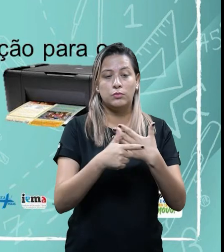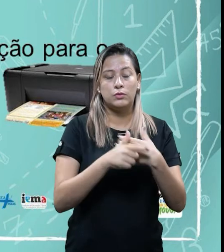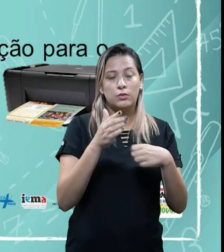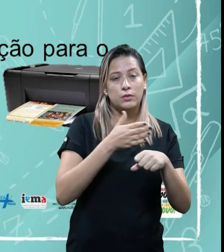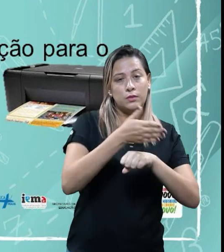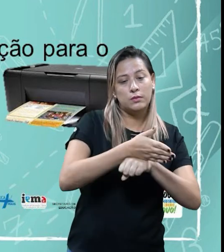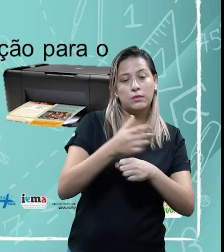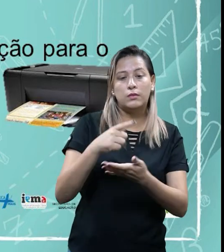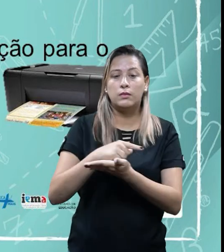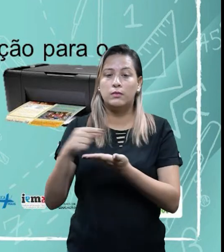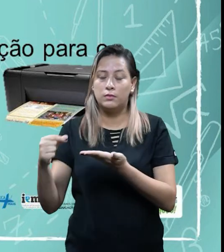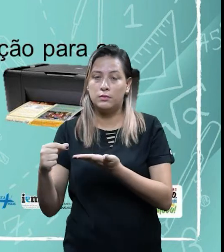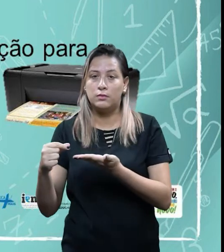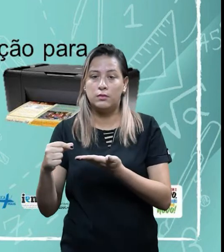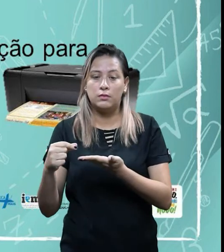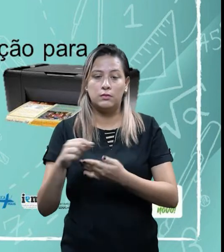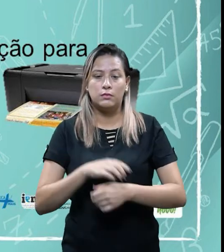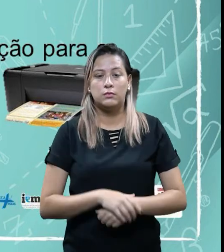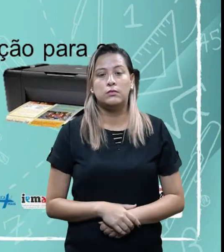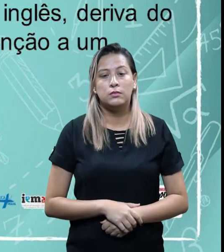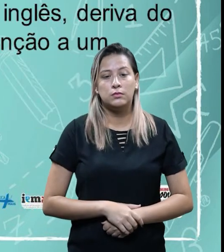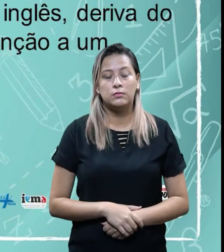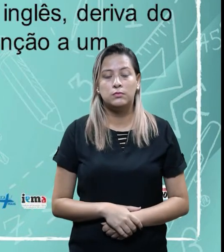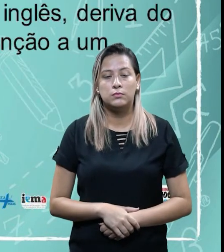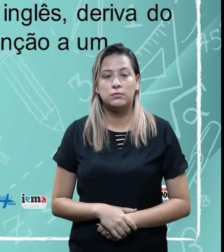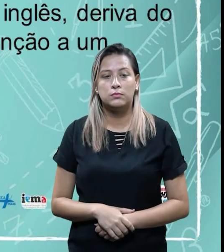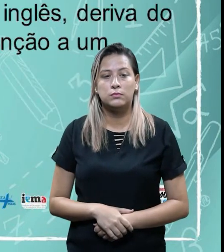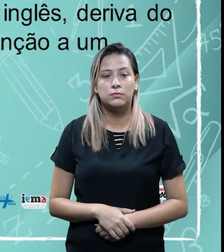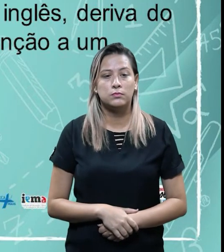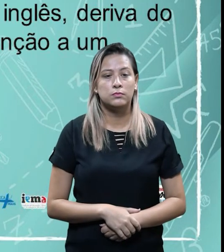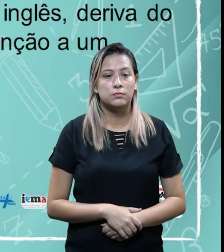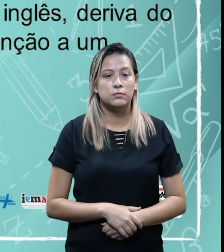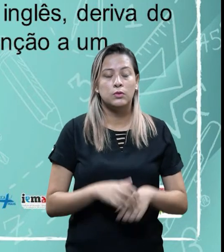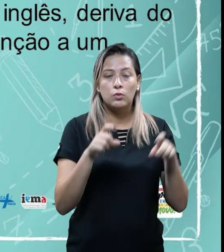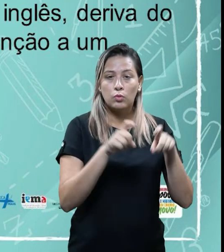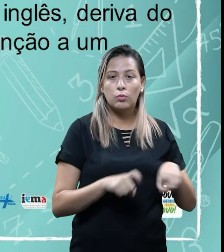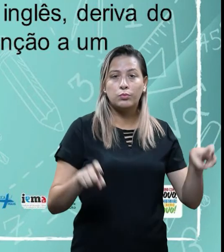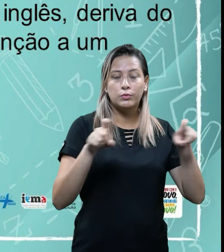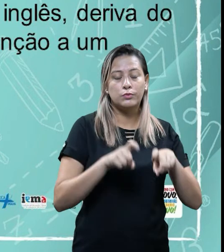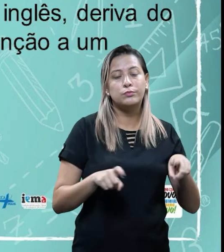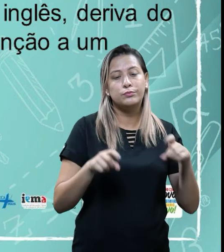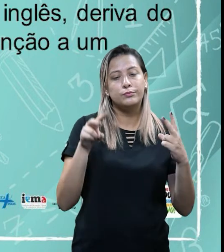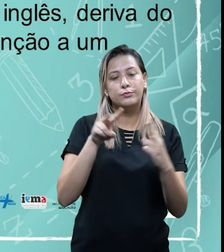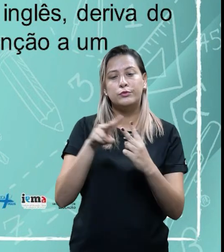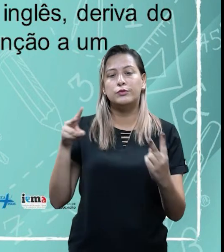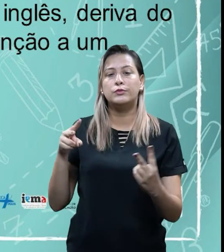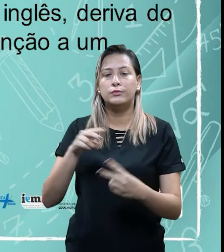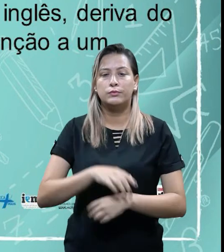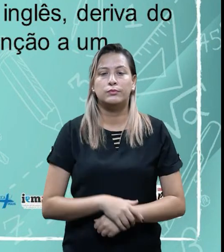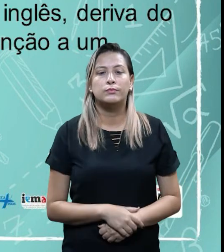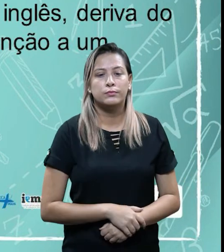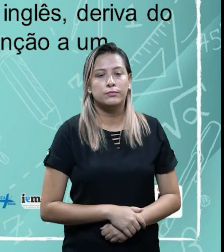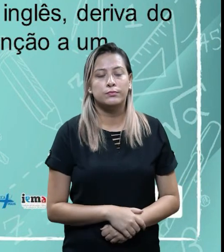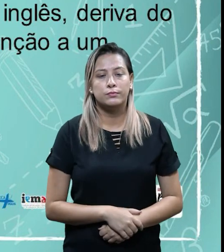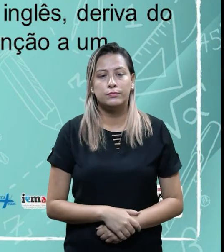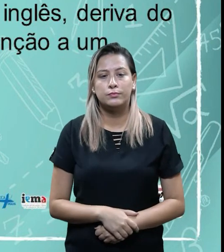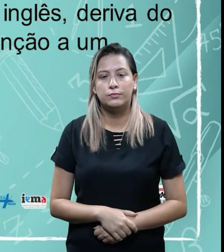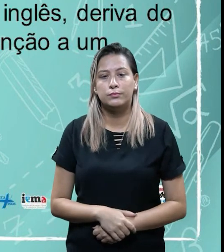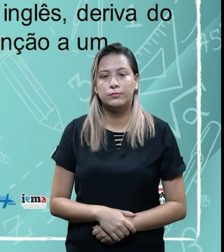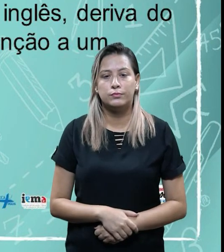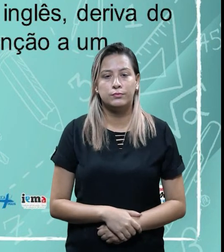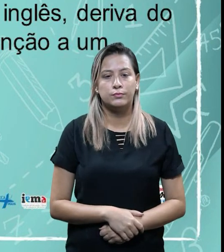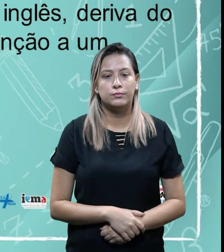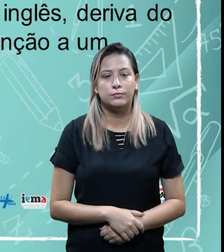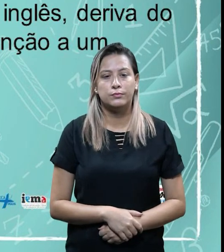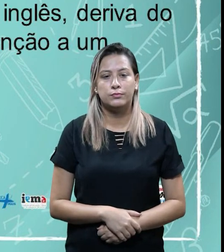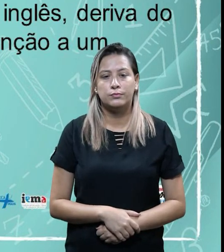saída, que ele executa essas duas informações. O computador digital. Agora a gente vai falar um pouquinho sobre os computadores